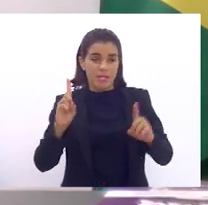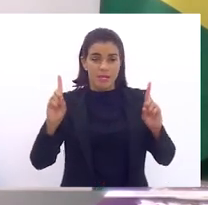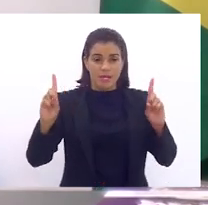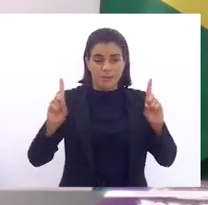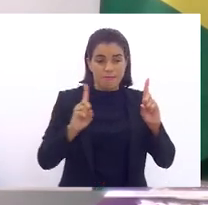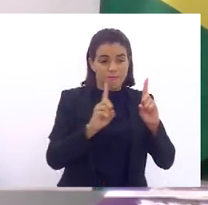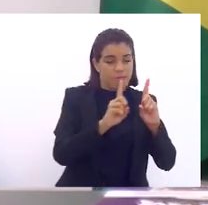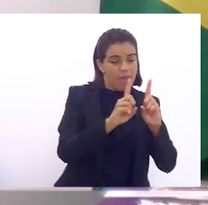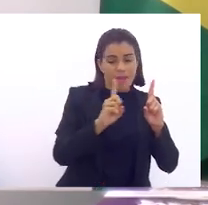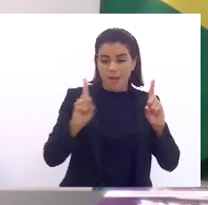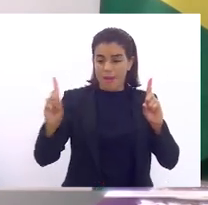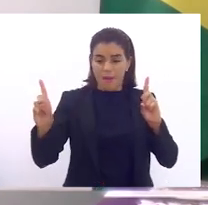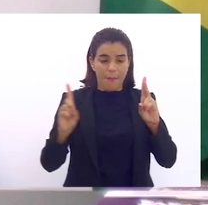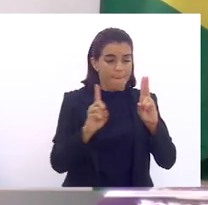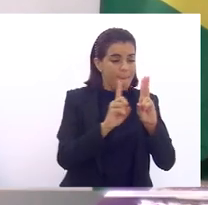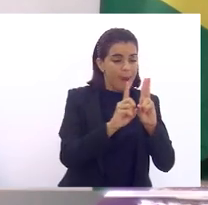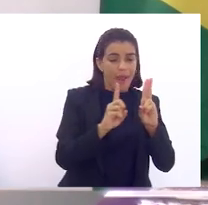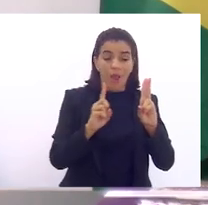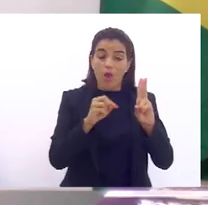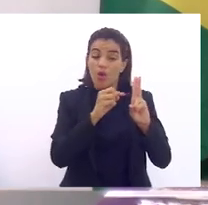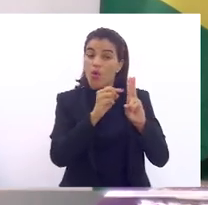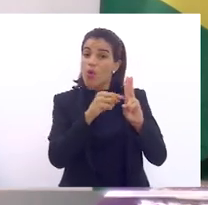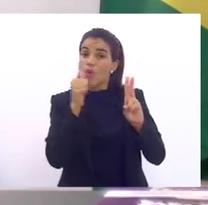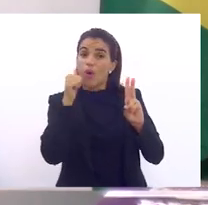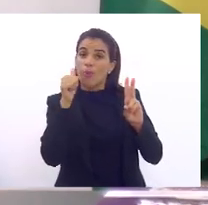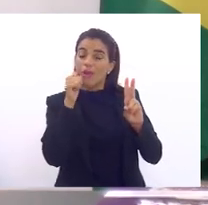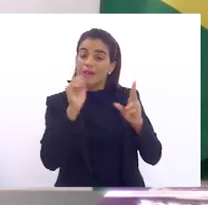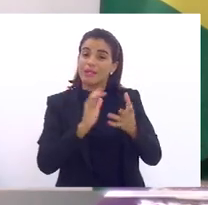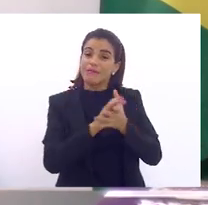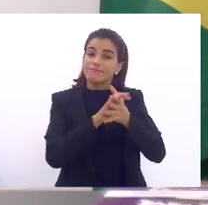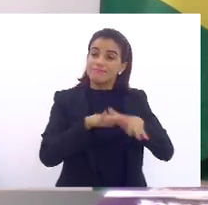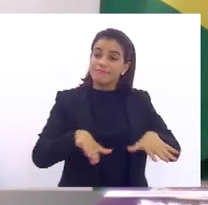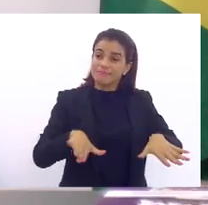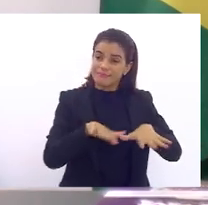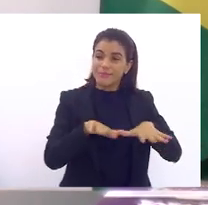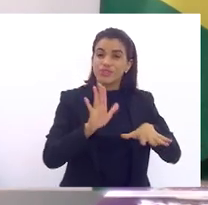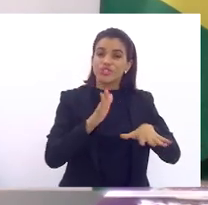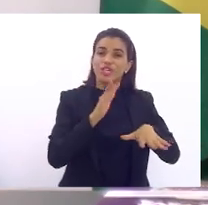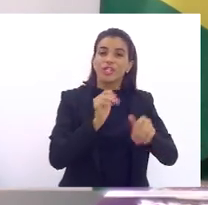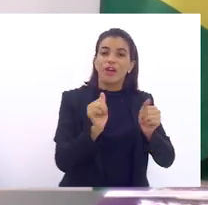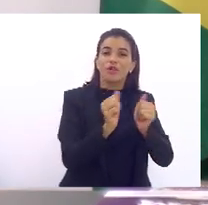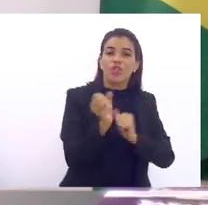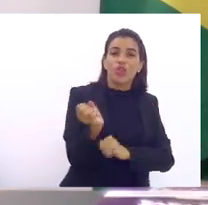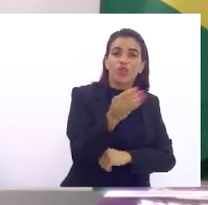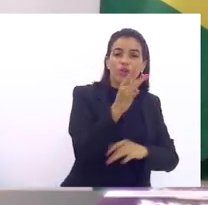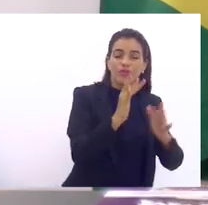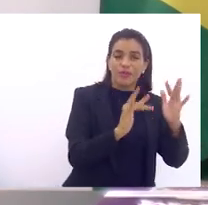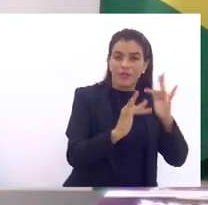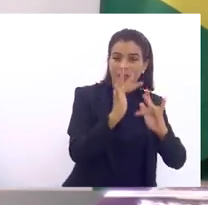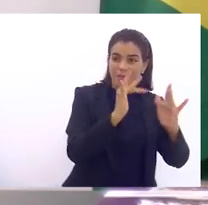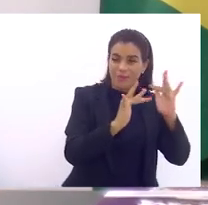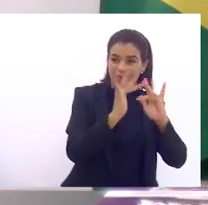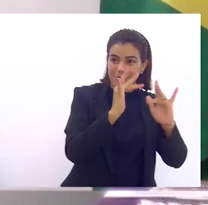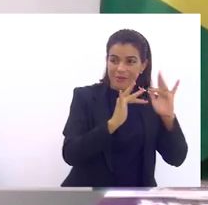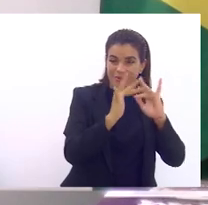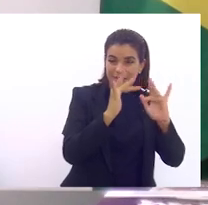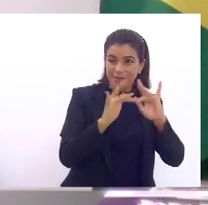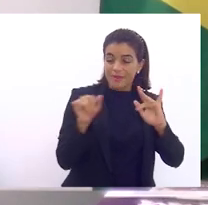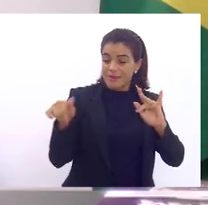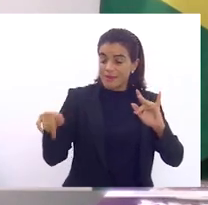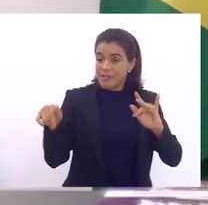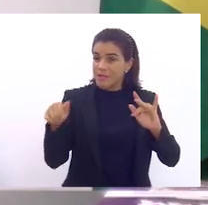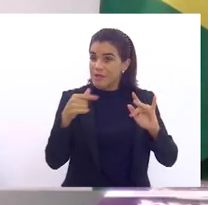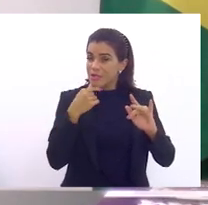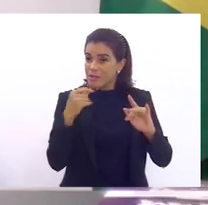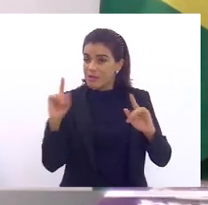na uma das mulheres por exemplo estava se separando ele sabia disso e já estava em outra relação então o houve um um um